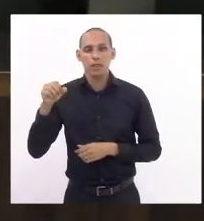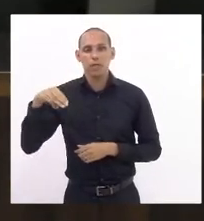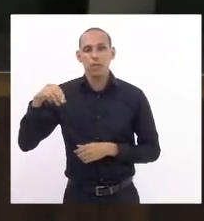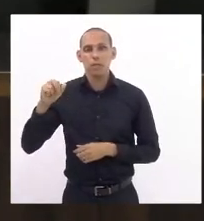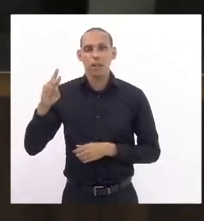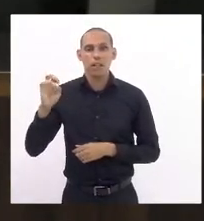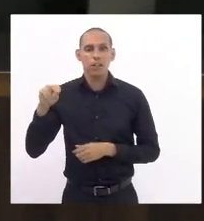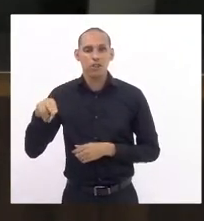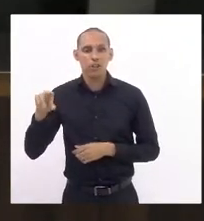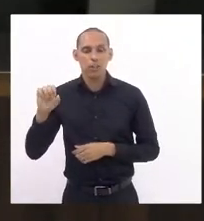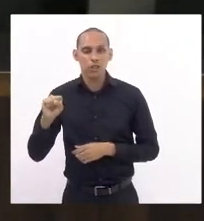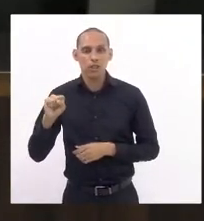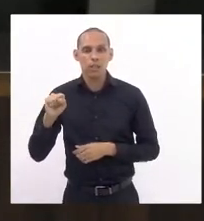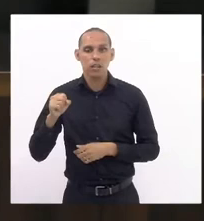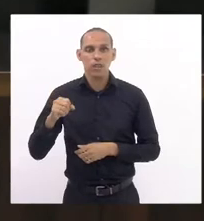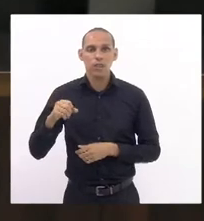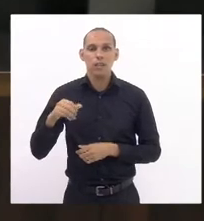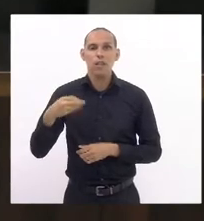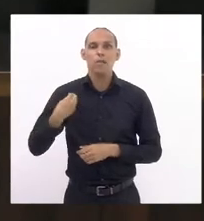Alberto, presente, vai votar.